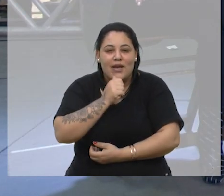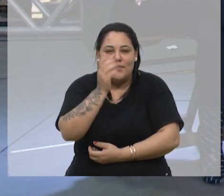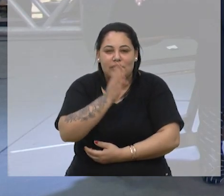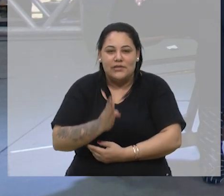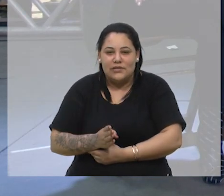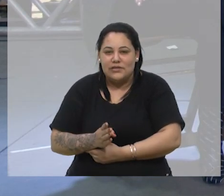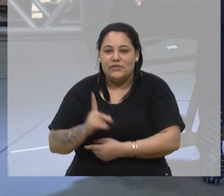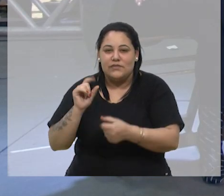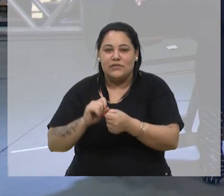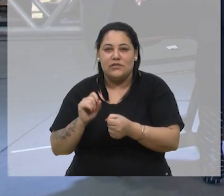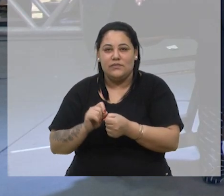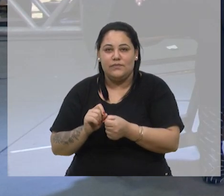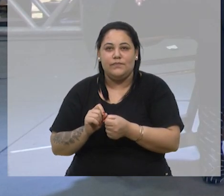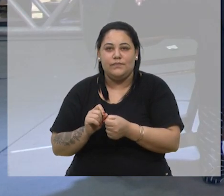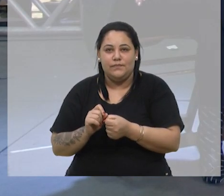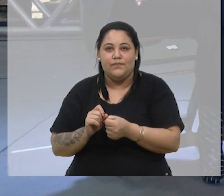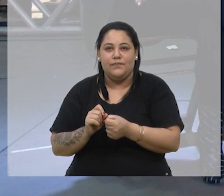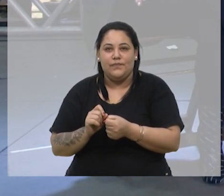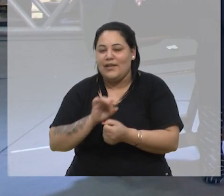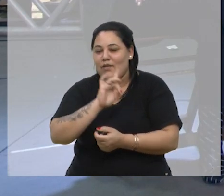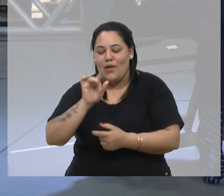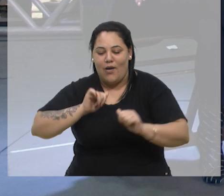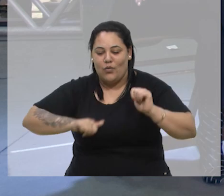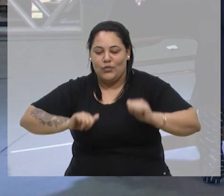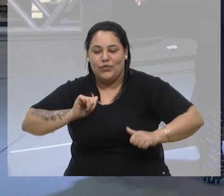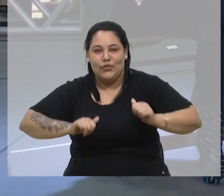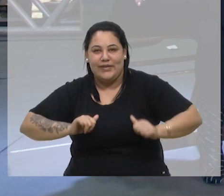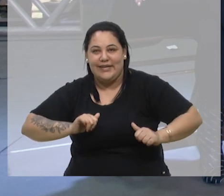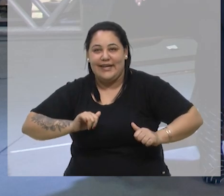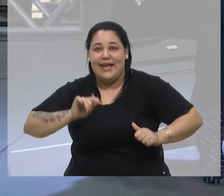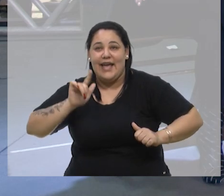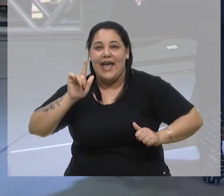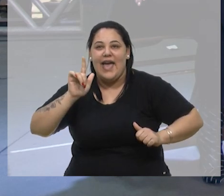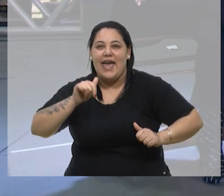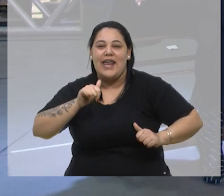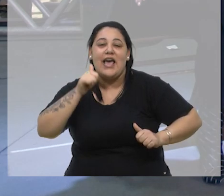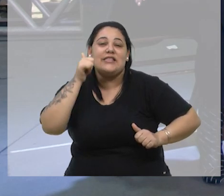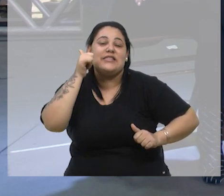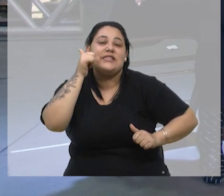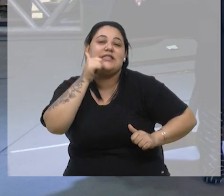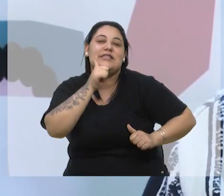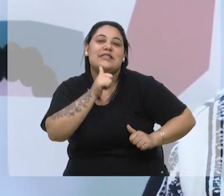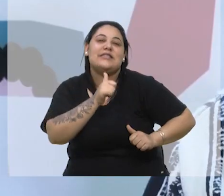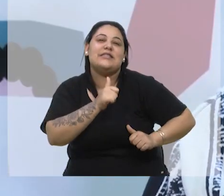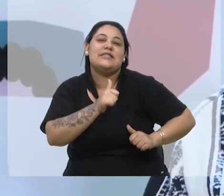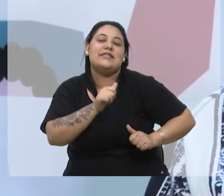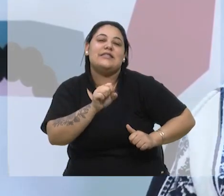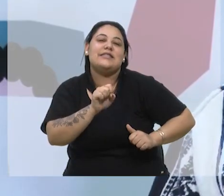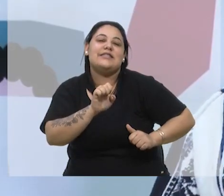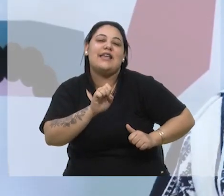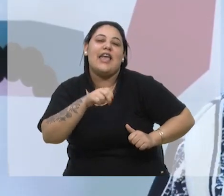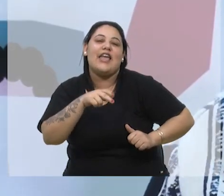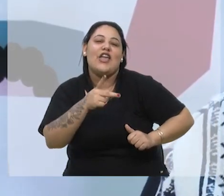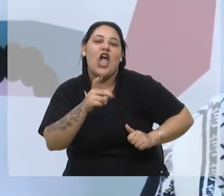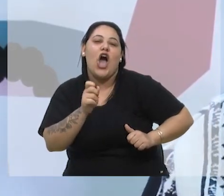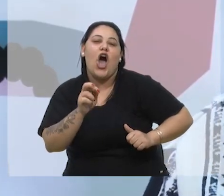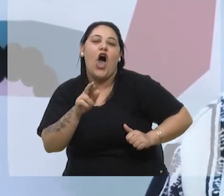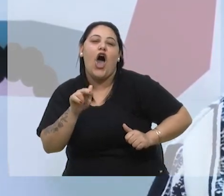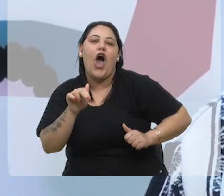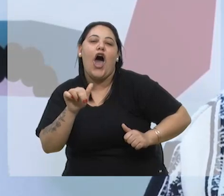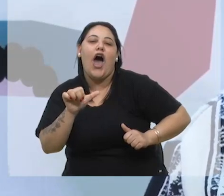Já foi lançado aqui na feira. Isso, ele foi lançado em Bento, foi lançado aqui em Caxias, ele ainda vai ser lançado em Gramado, São Francisco de